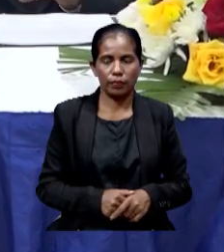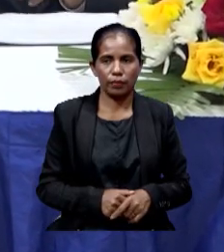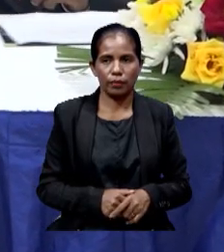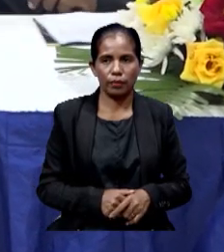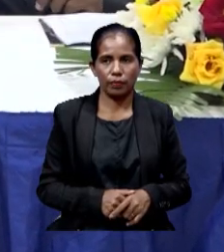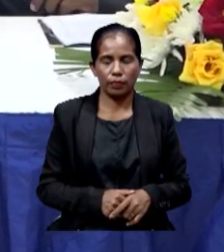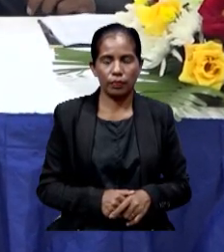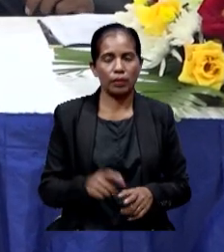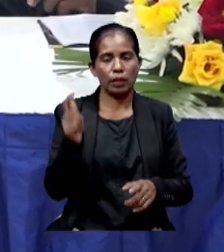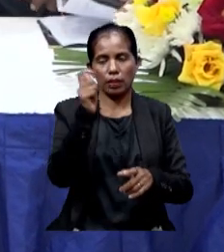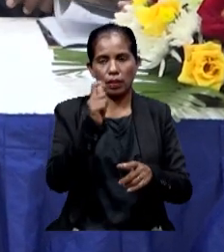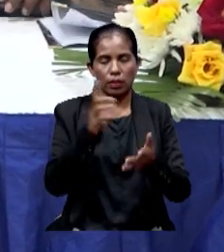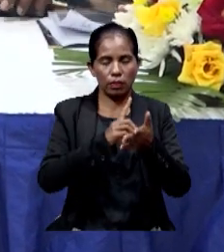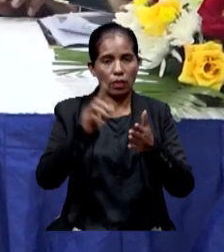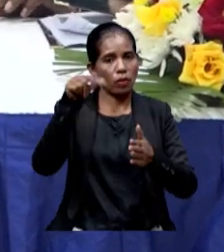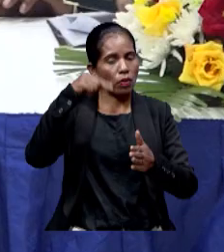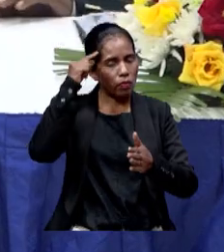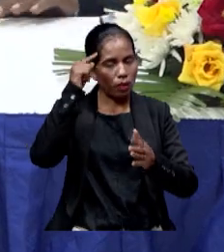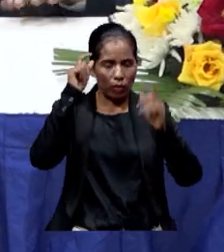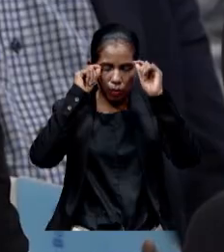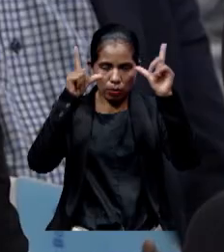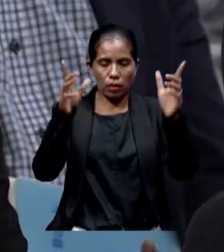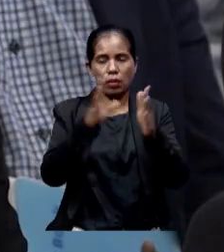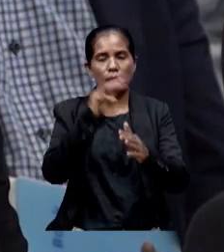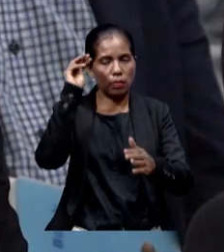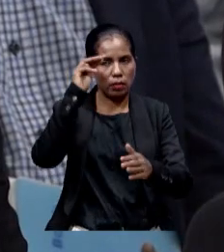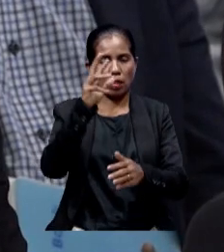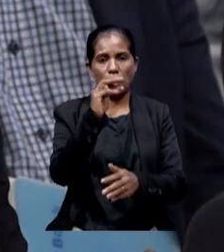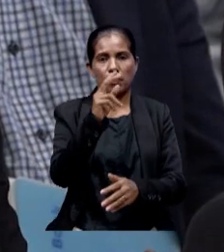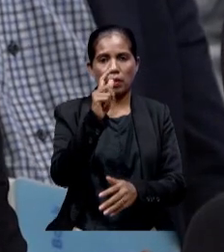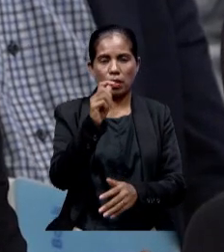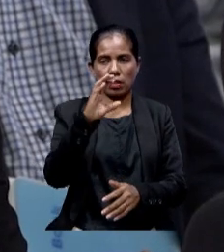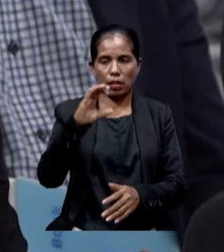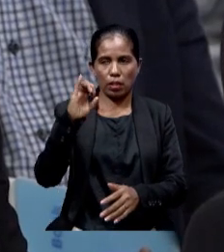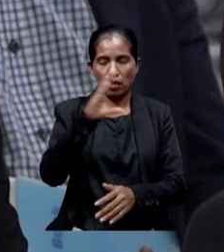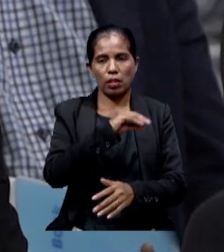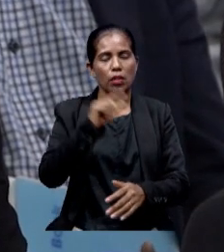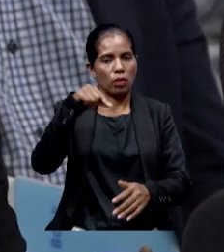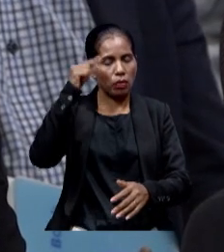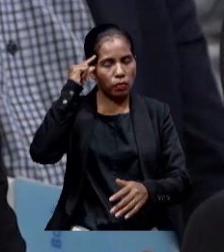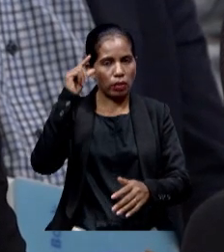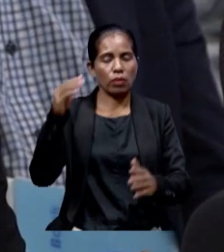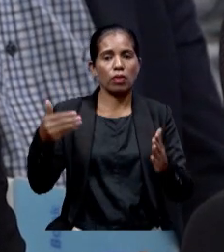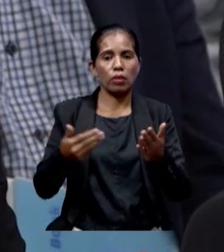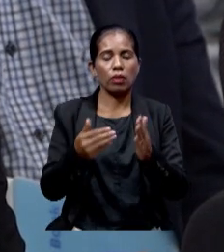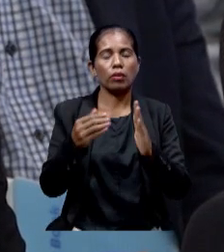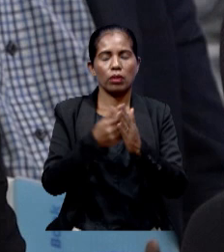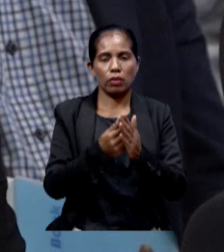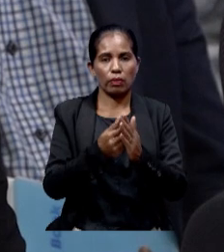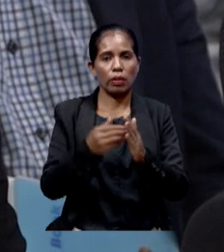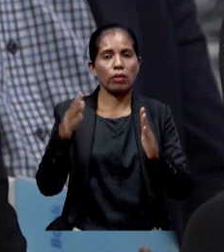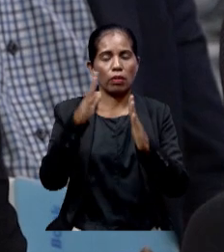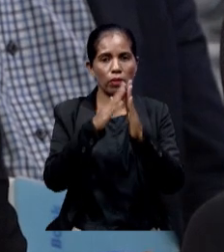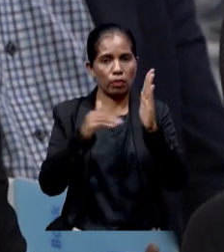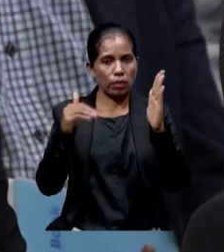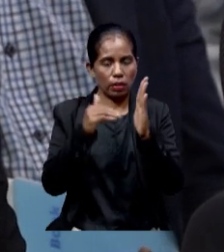E a terça-feira, Governo Timor-Leste e o ministro do transporte na comunicação o Governo Nova Zelândia e o embaixador Nova Zelândia